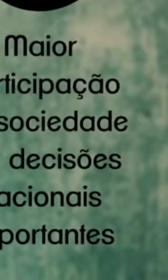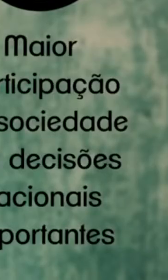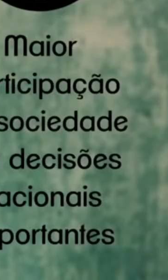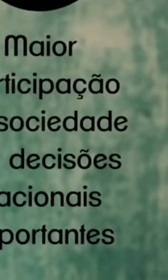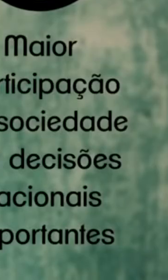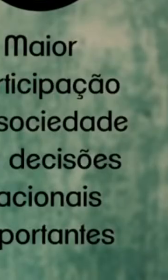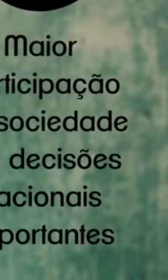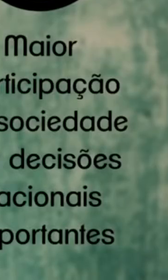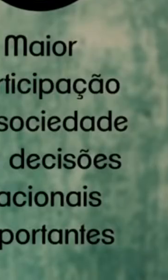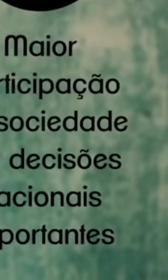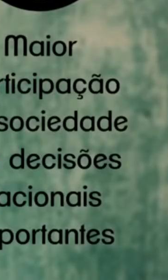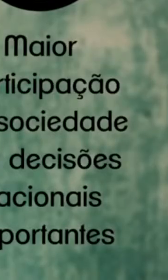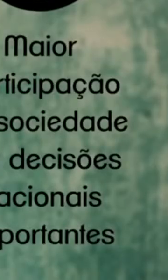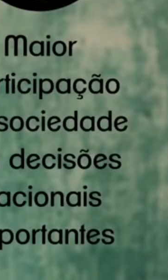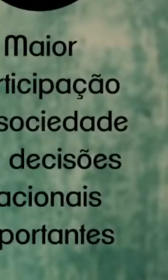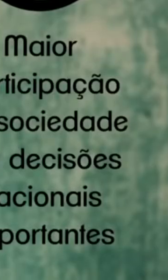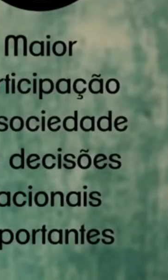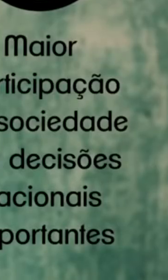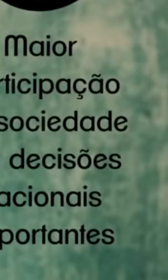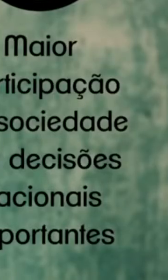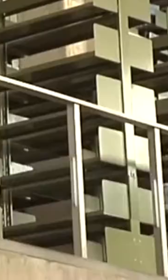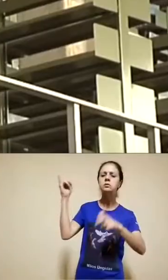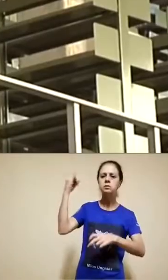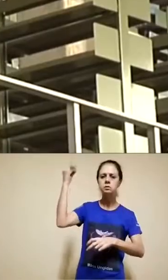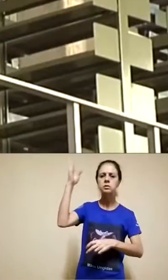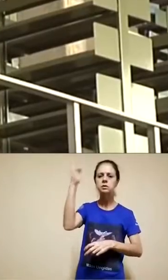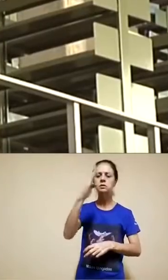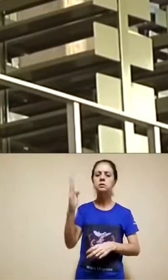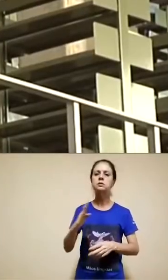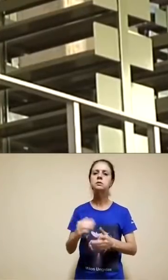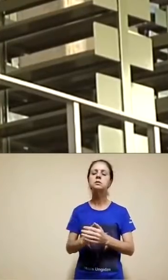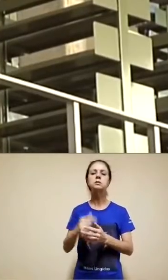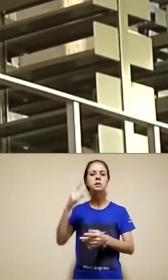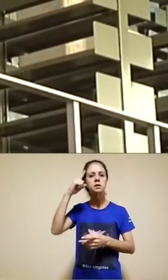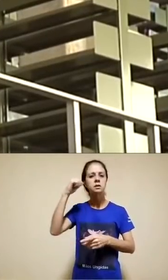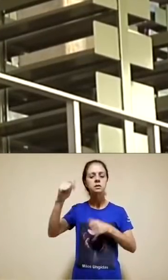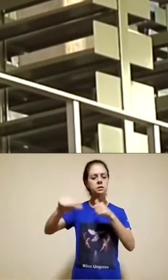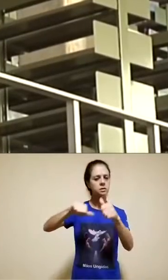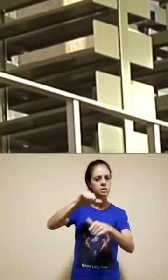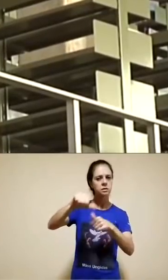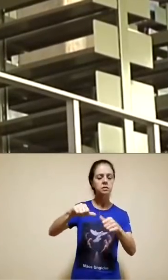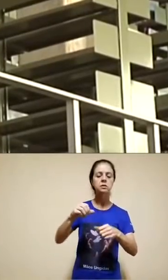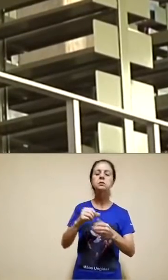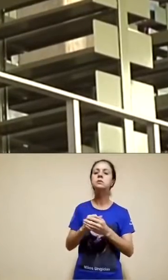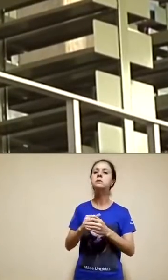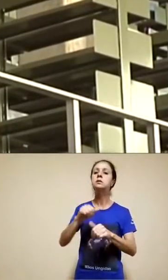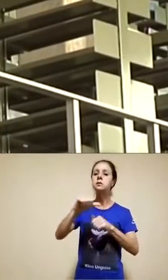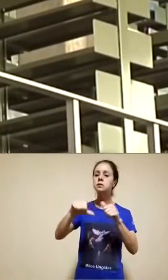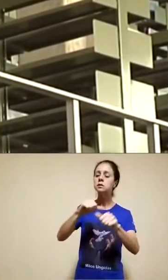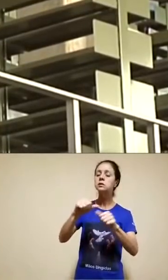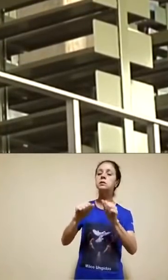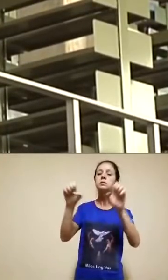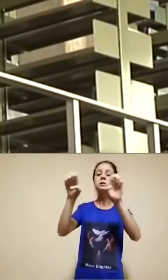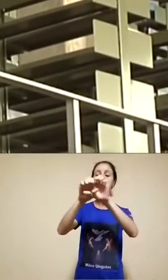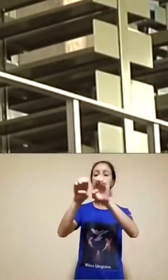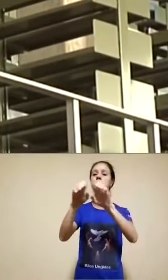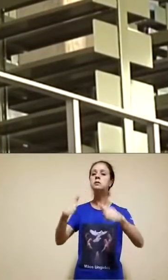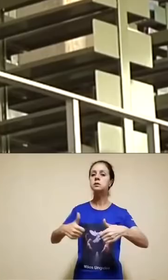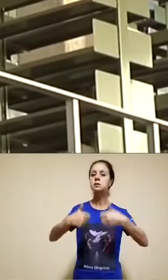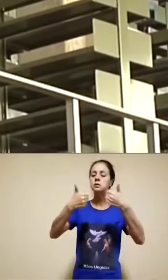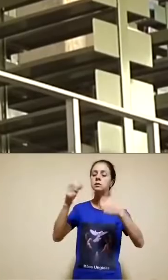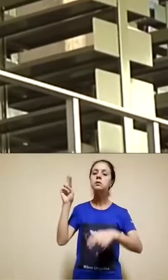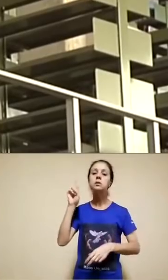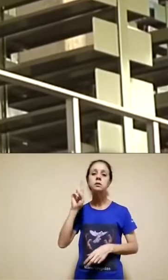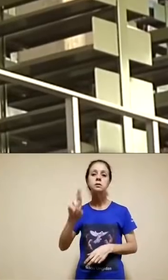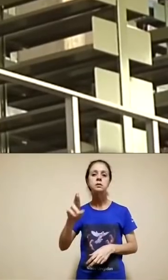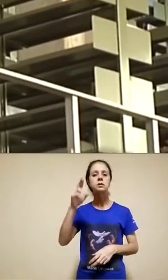da sociedade em decisões nacionais importantes. A ideia é promover uma mudança estrutural que melhore a